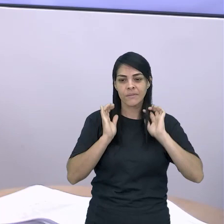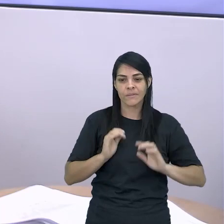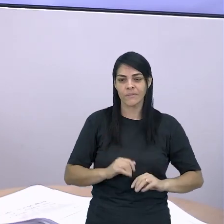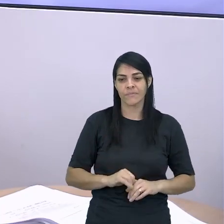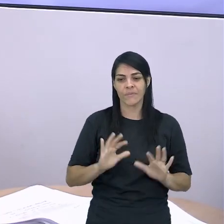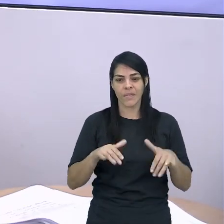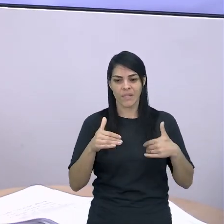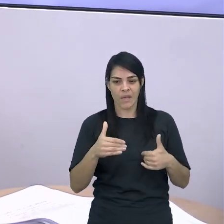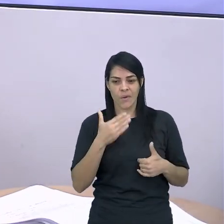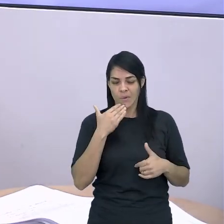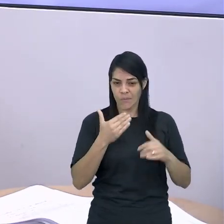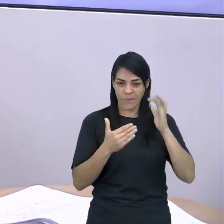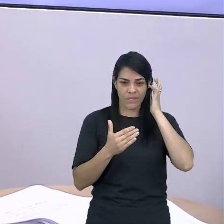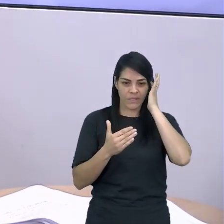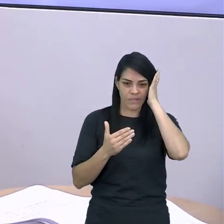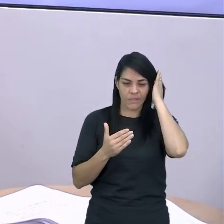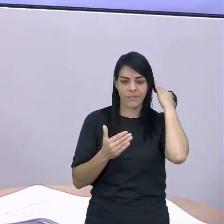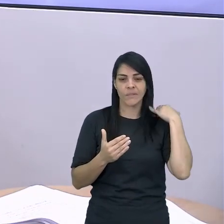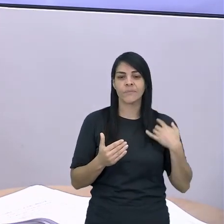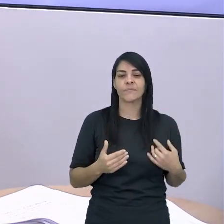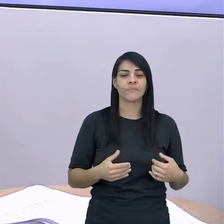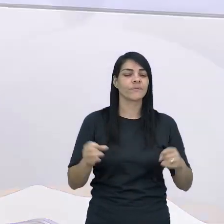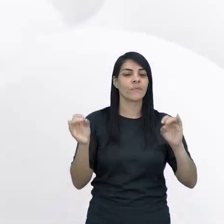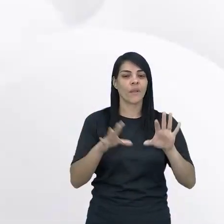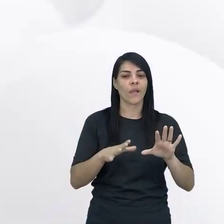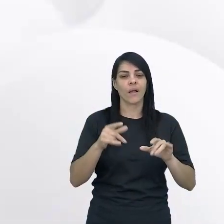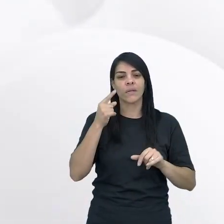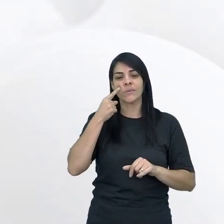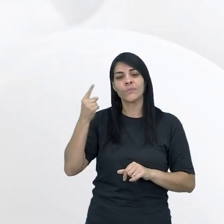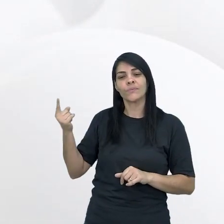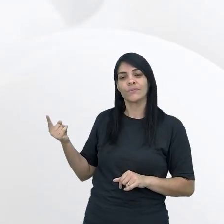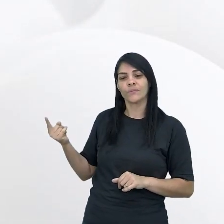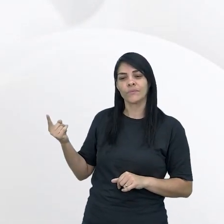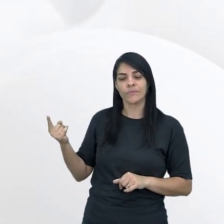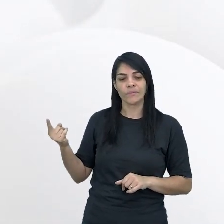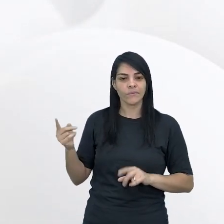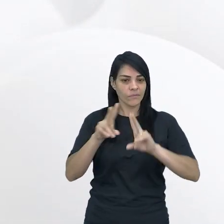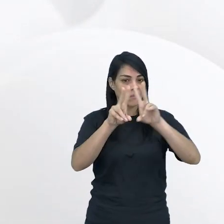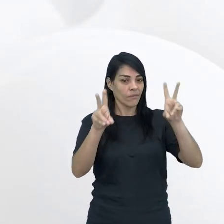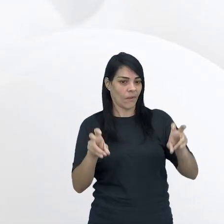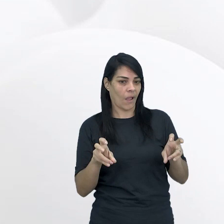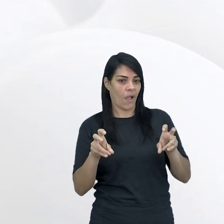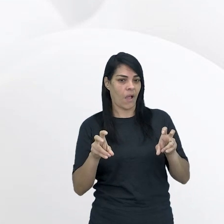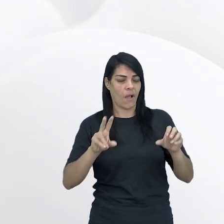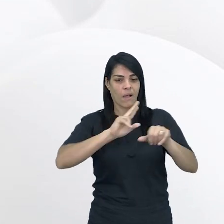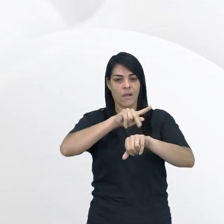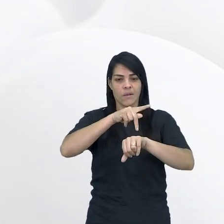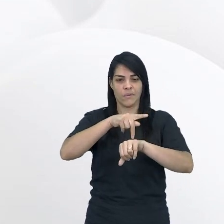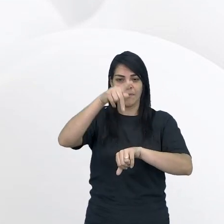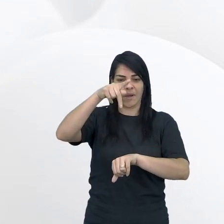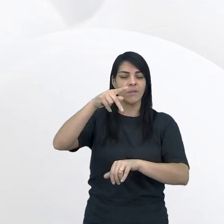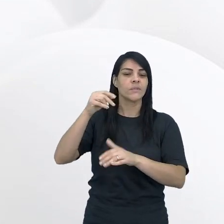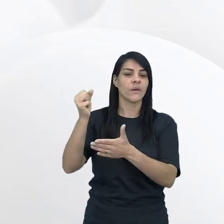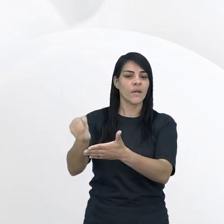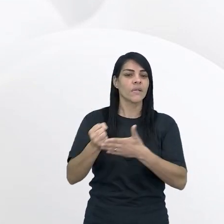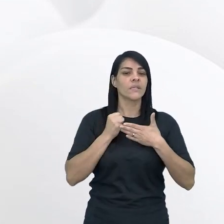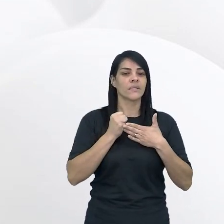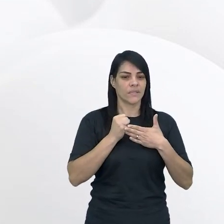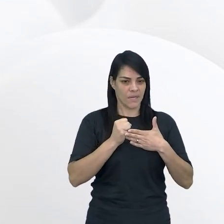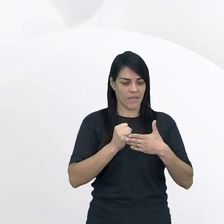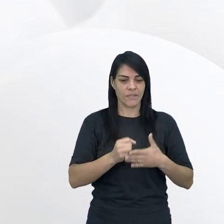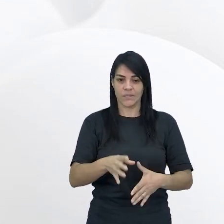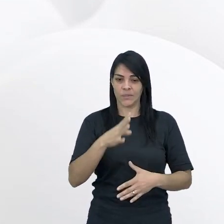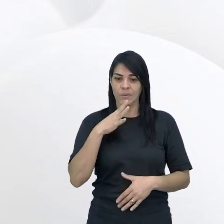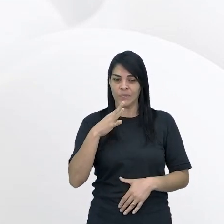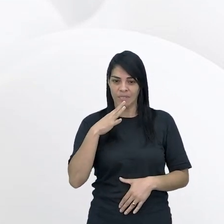vou pedir para o oráculo deixar a tela um pouquinho. O tema Páscoa traz conhecimento de que a celebração